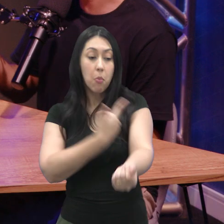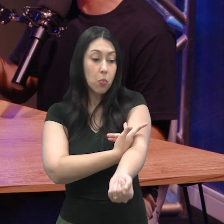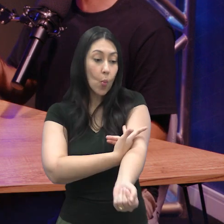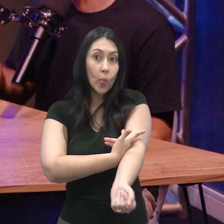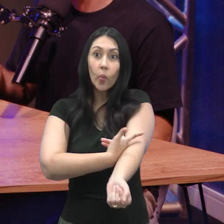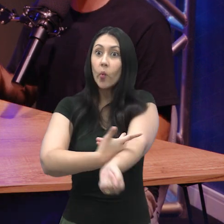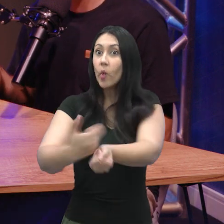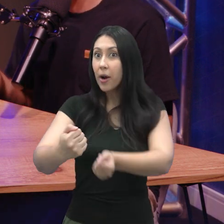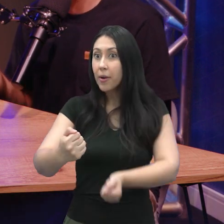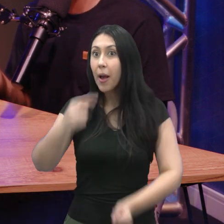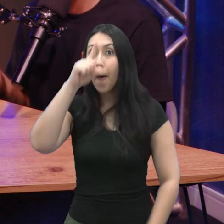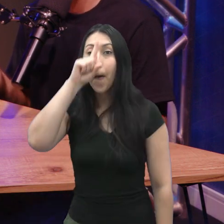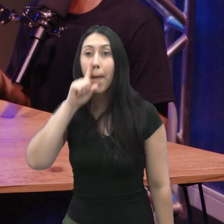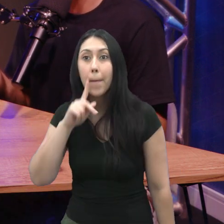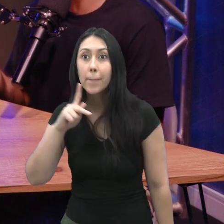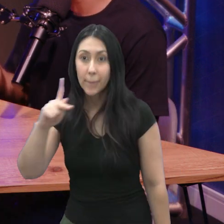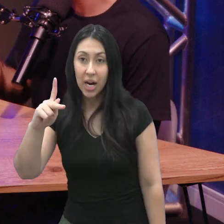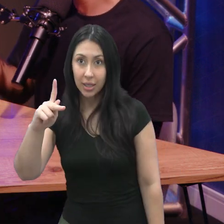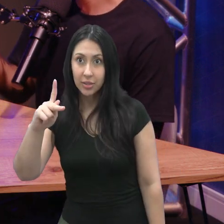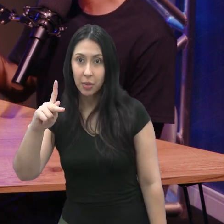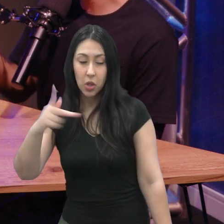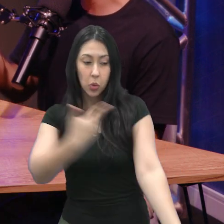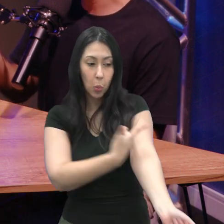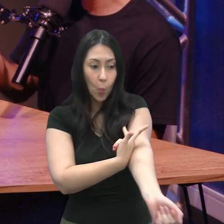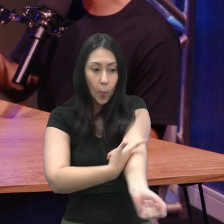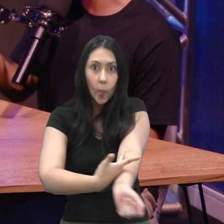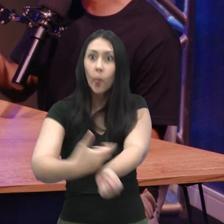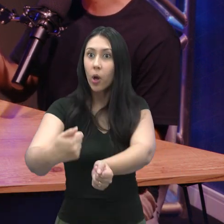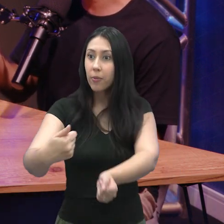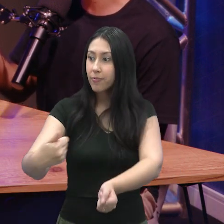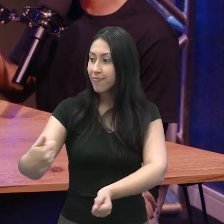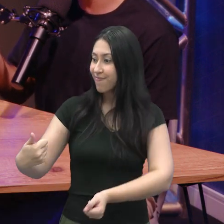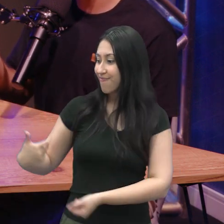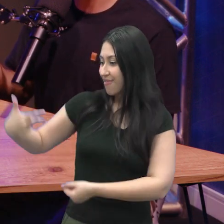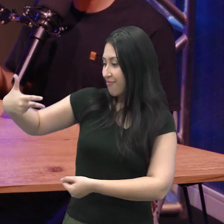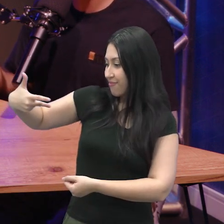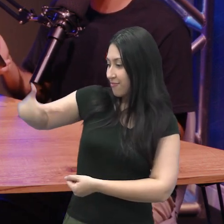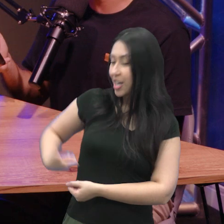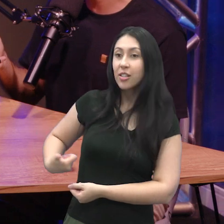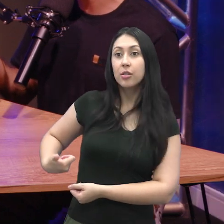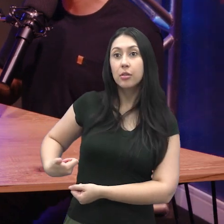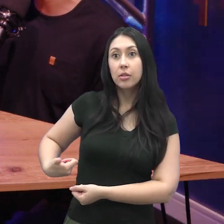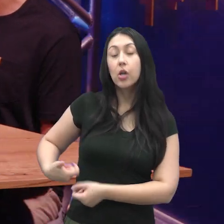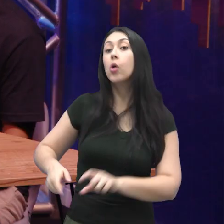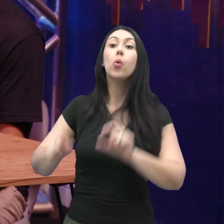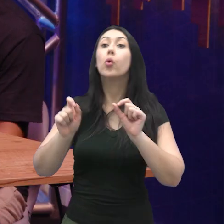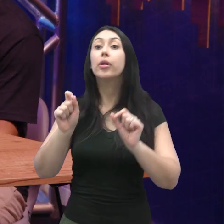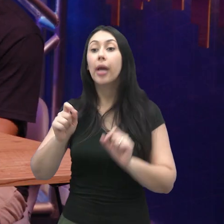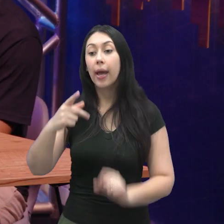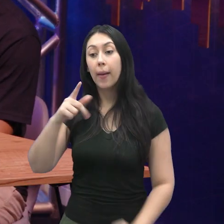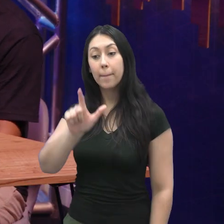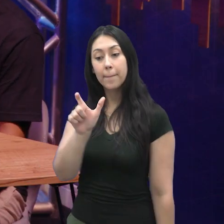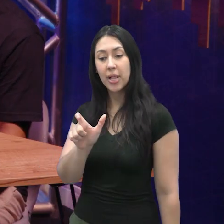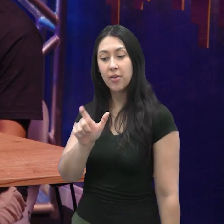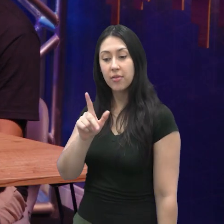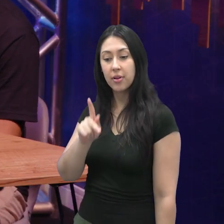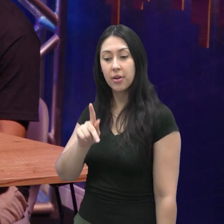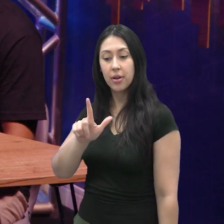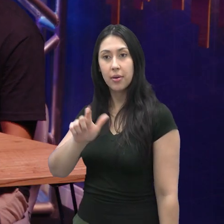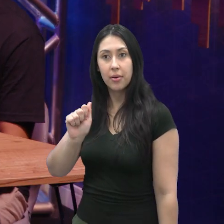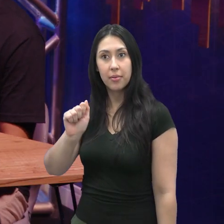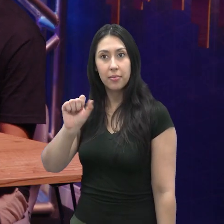que tem 18 anos, né? E aplicou em si mesmo. O plasma, ele é a parte líquida do sangue,